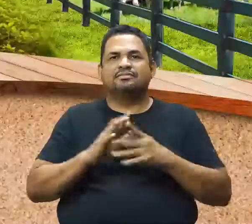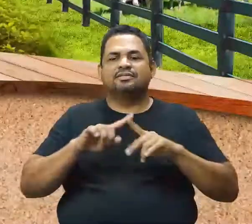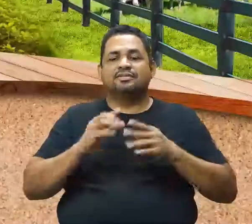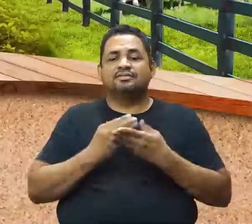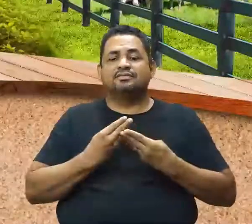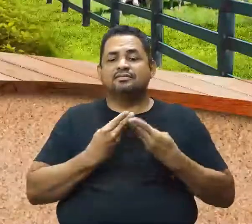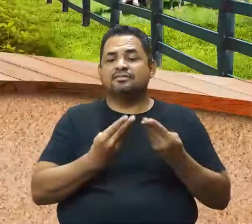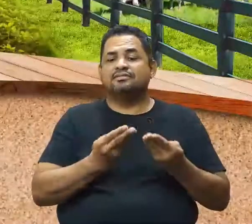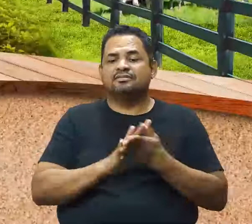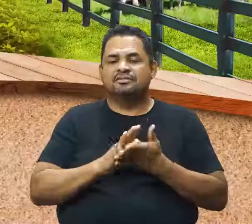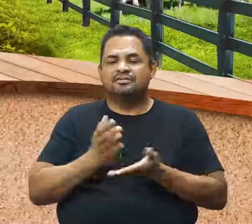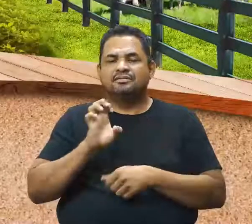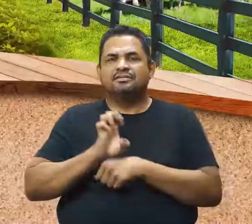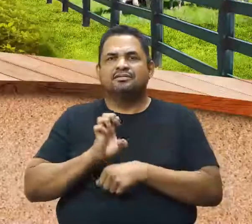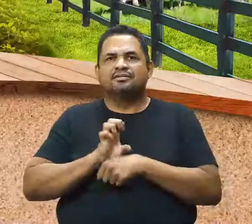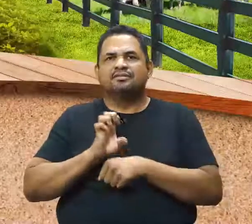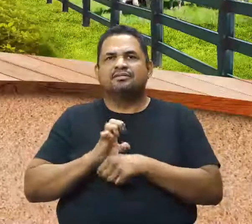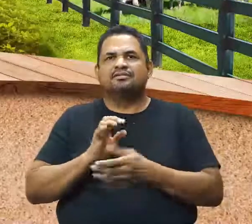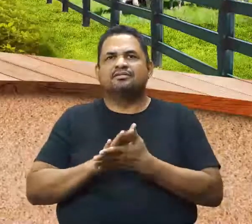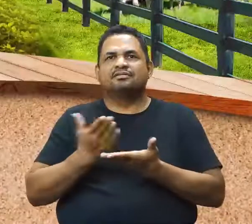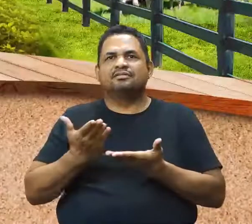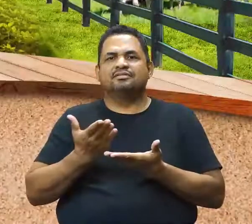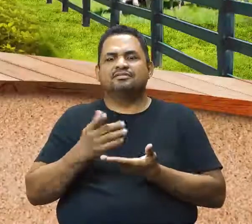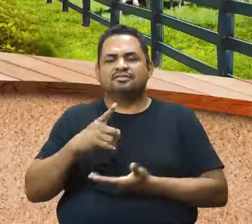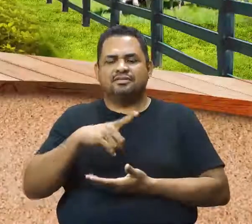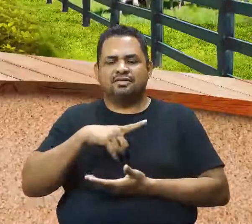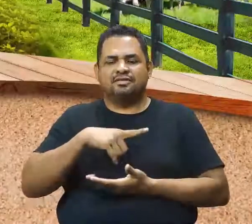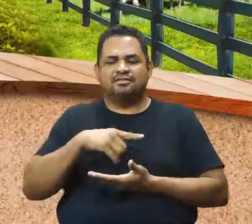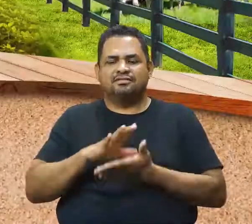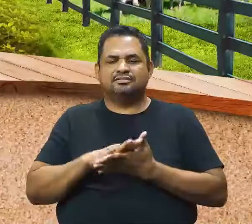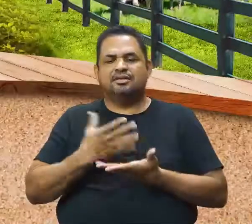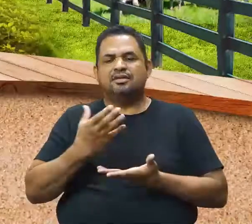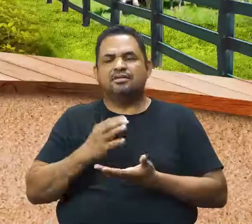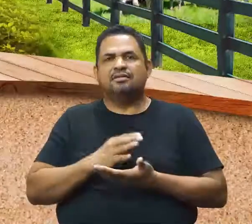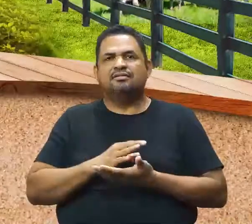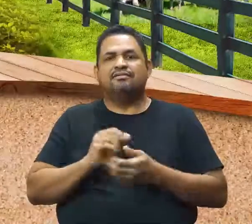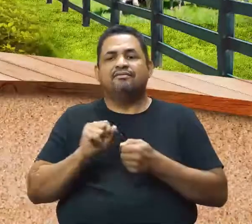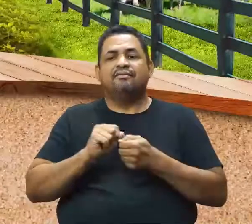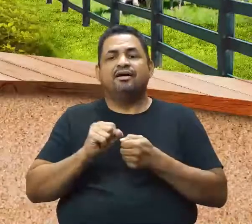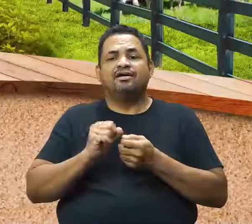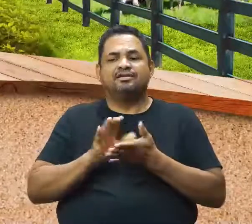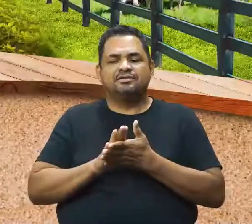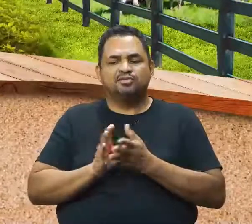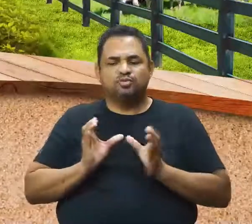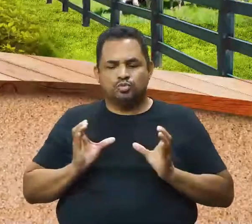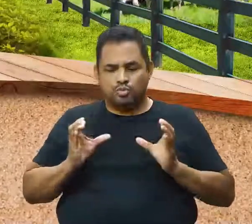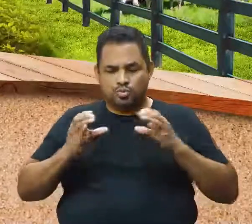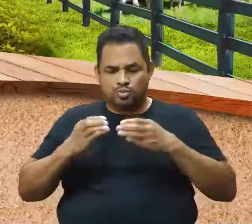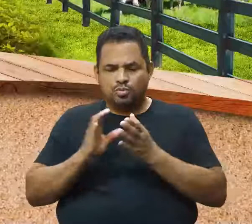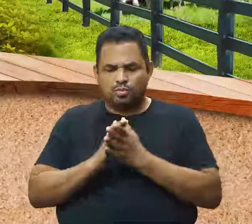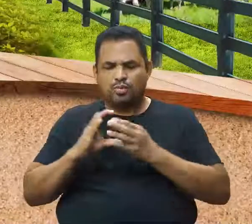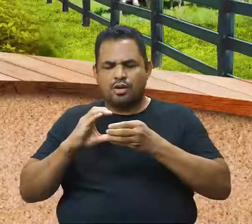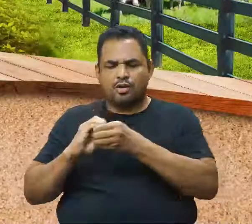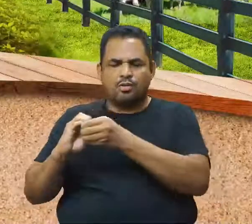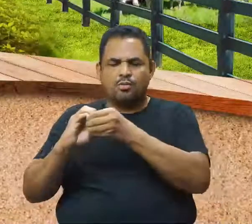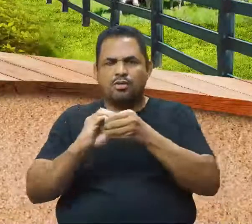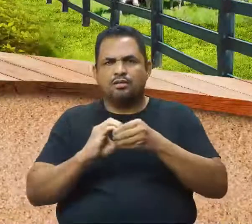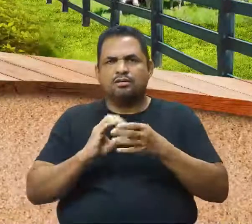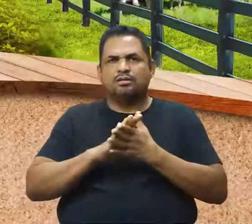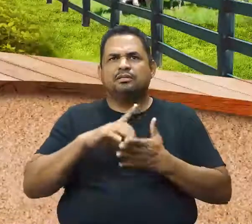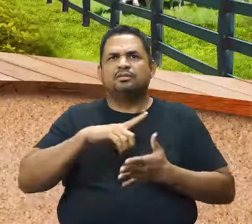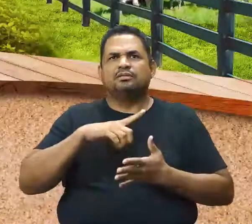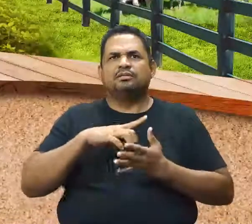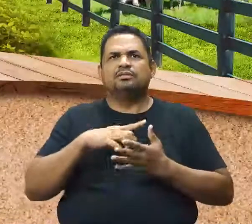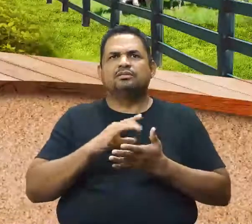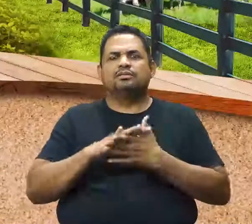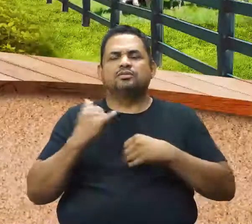o estado fornece o quê? Produtores de abacaxi, de maracujá. Faz uma cooperativa. E aí nessa cooperativa tem toda o